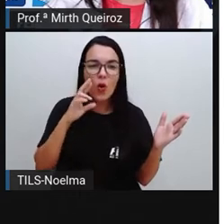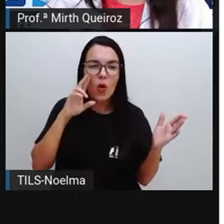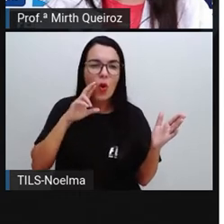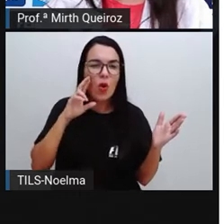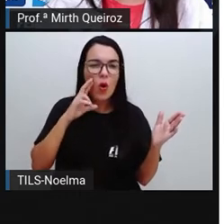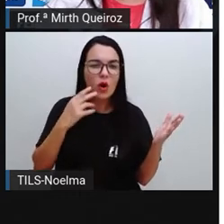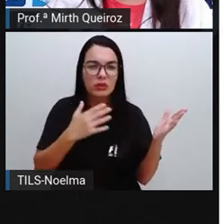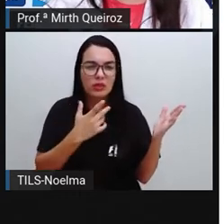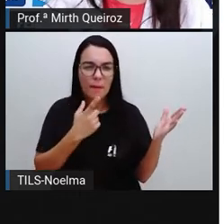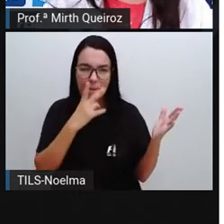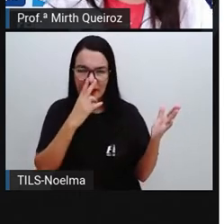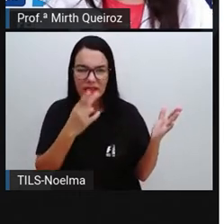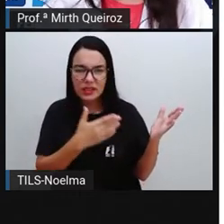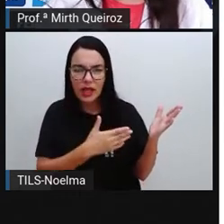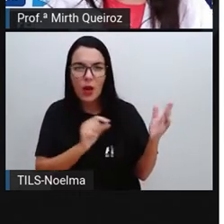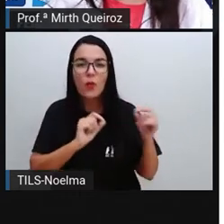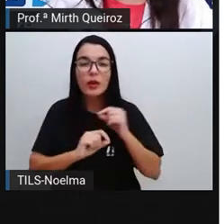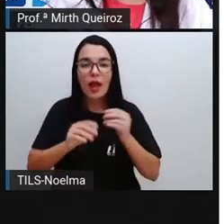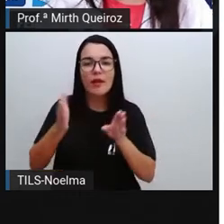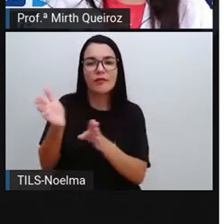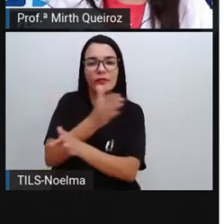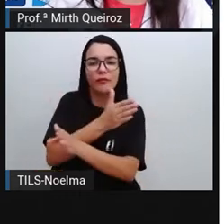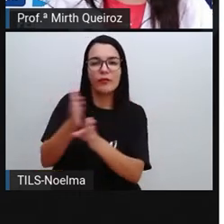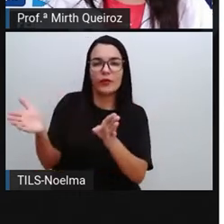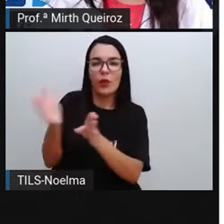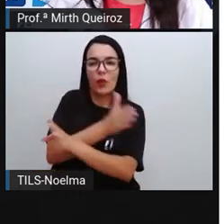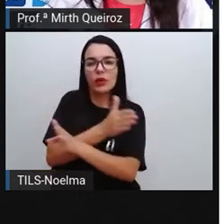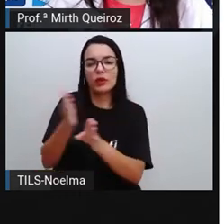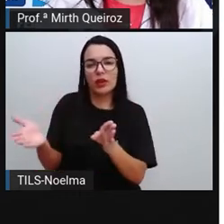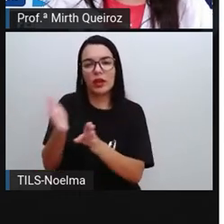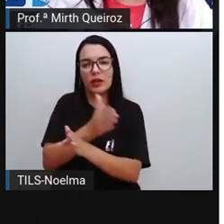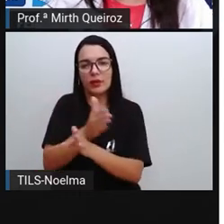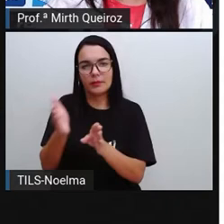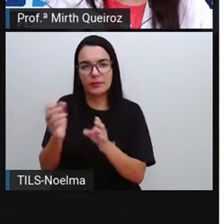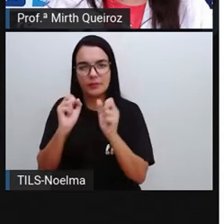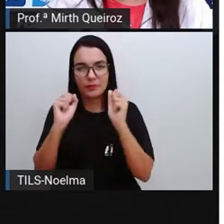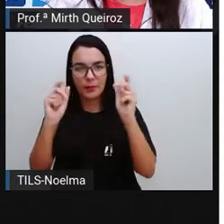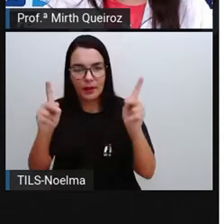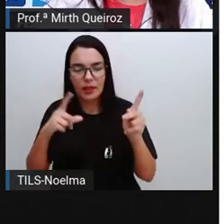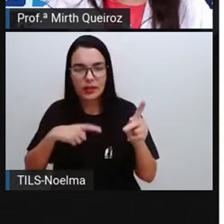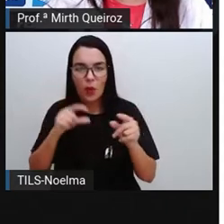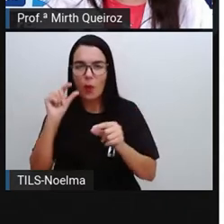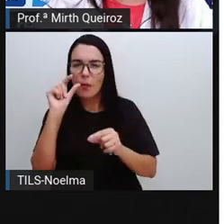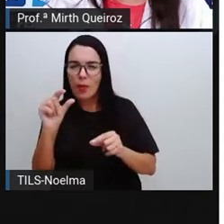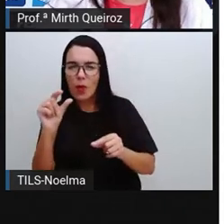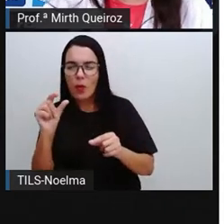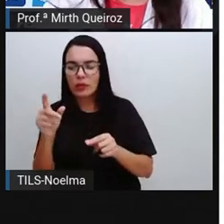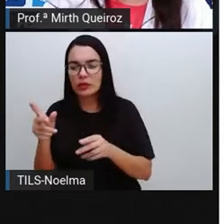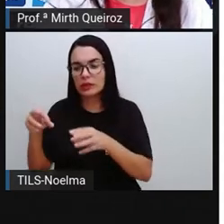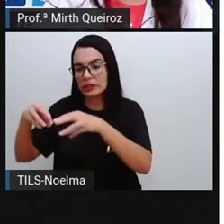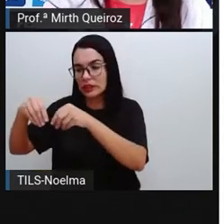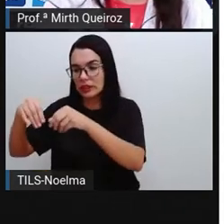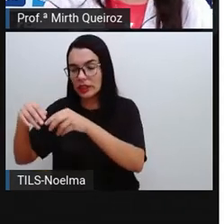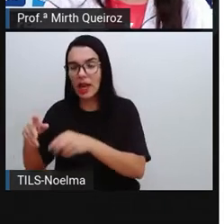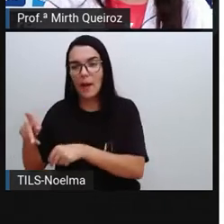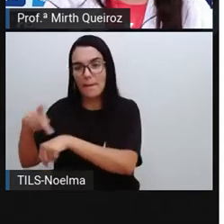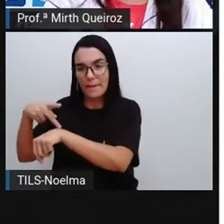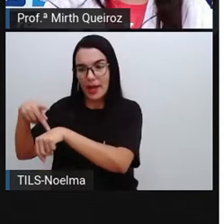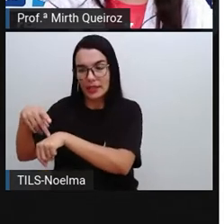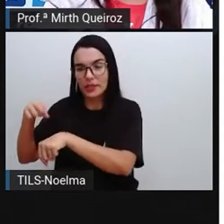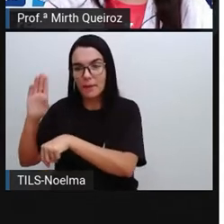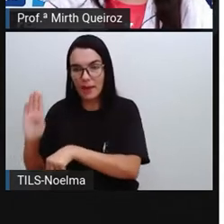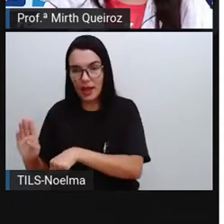quase vermelho, é a fronteira, que seria a faixa de terra, certo? Vai pegar um pouquinho do país A e um pouquinho do país